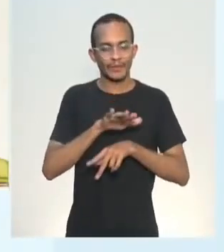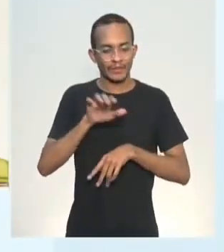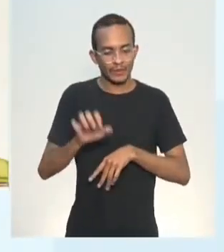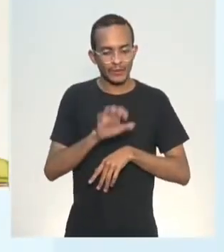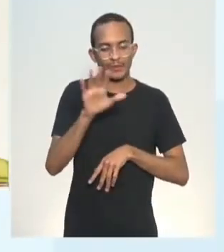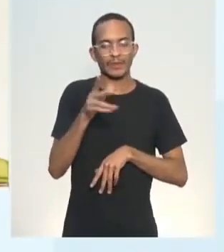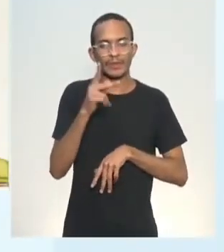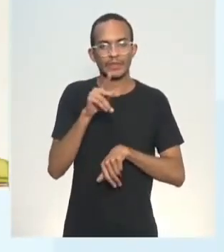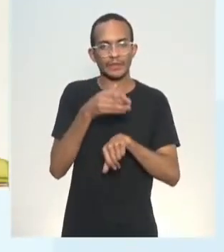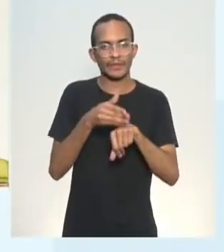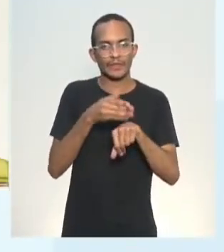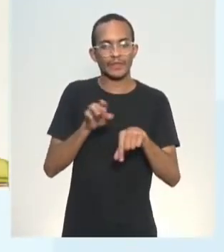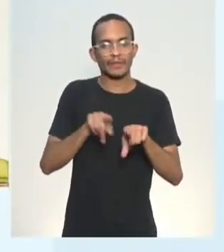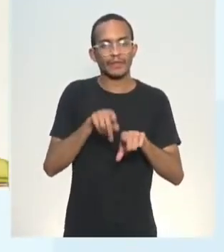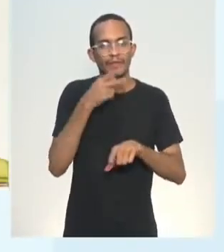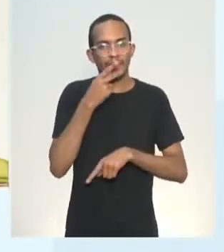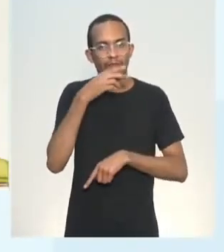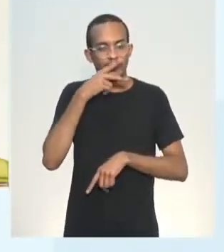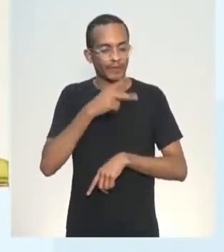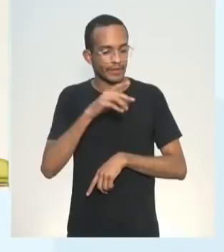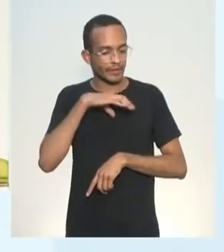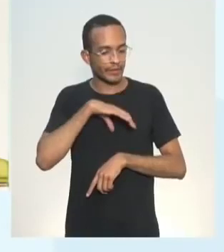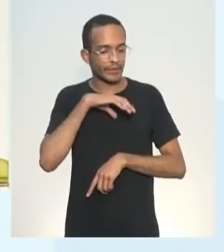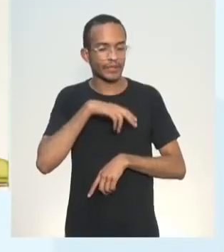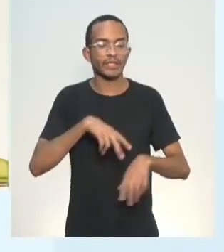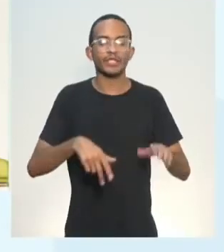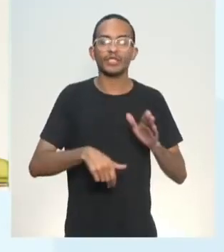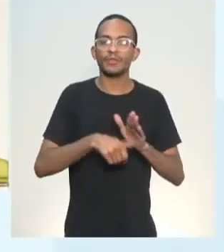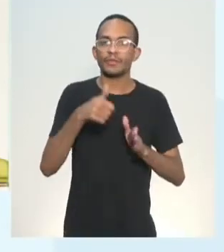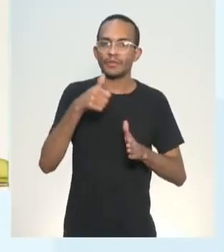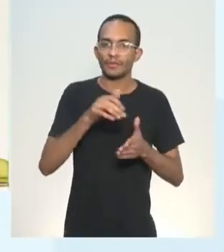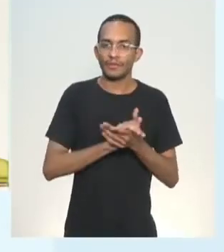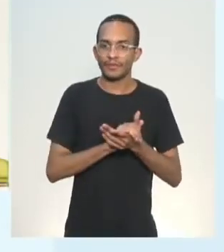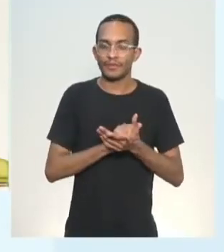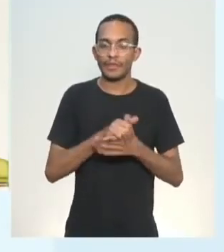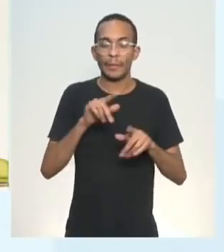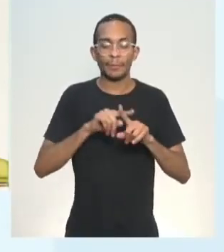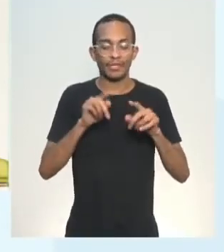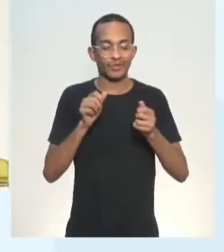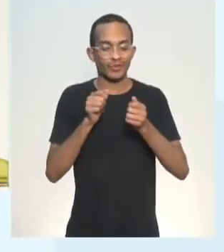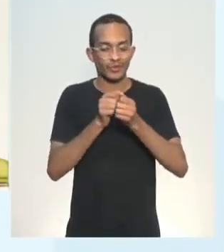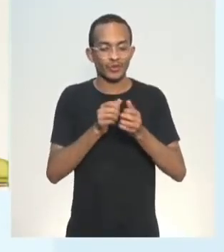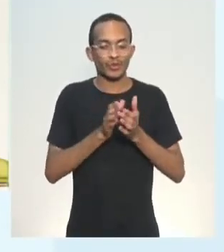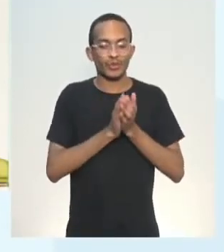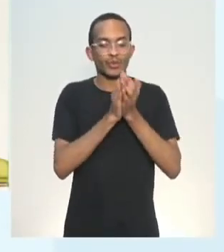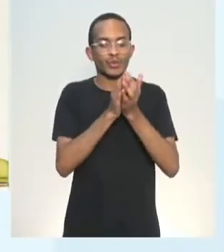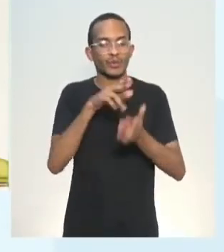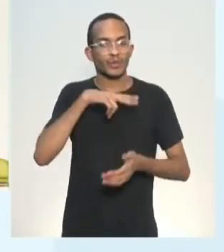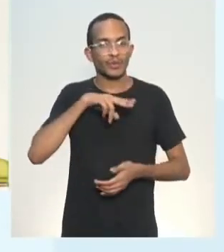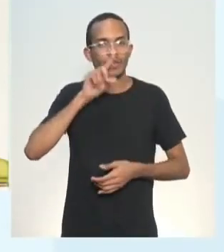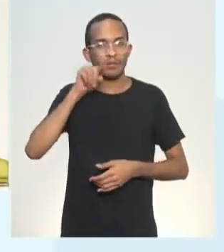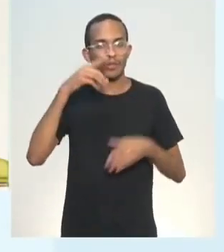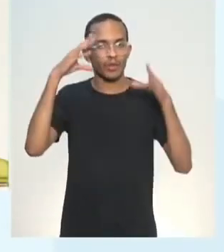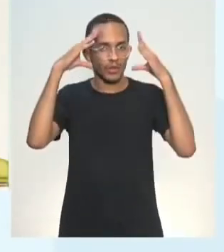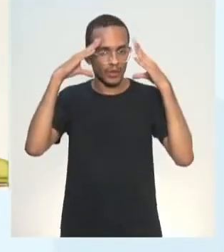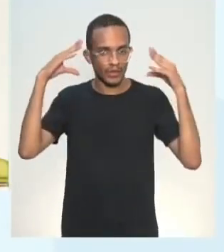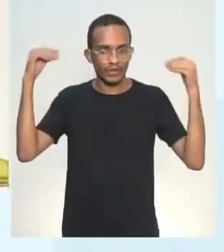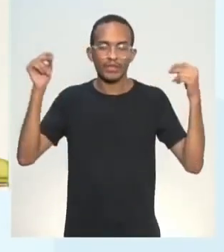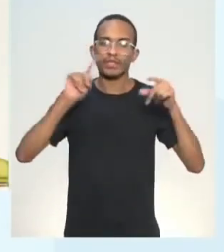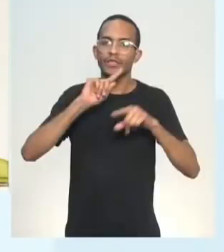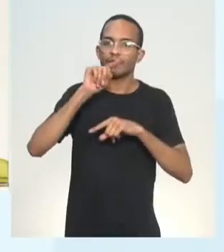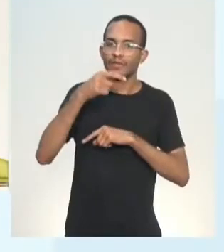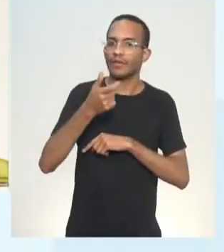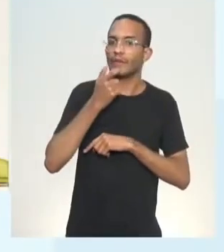do branco, a gente fala já do português, porque foi o português que chegou primeiro aqui. Mas junto dos portugueses vieram holandeses logo em seguida, né?